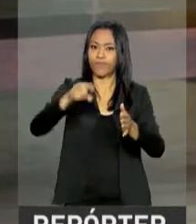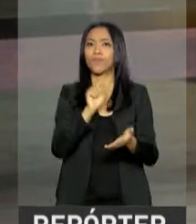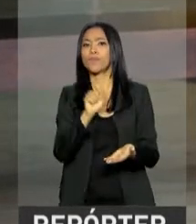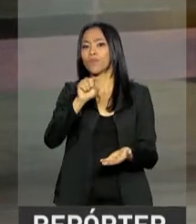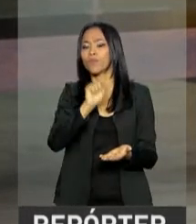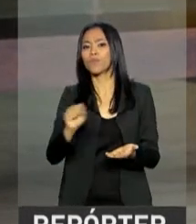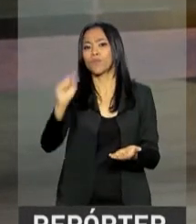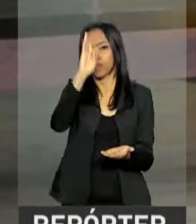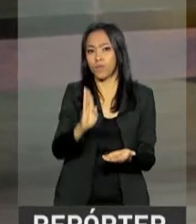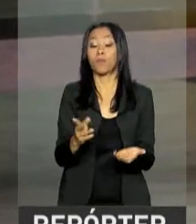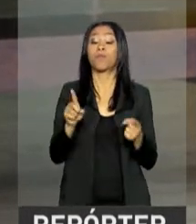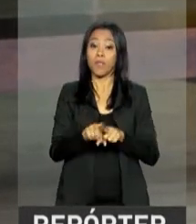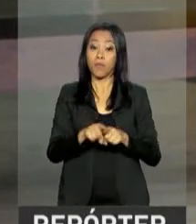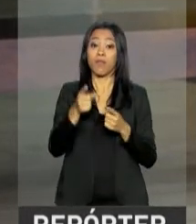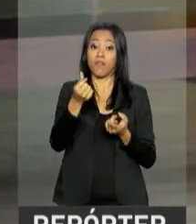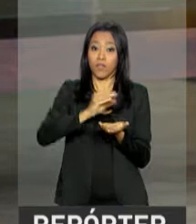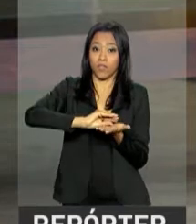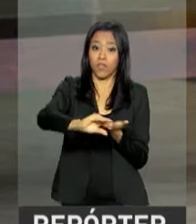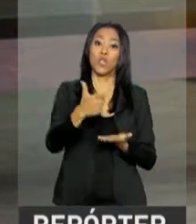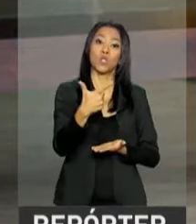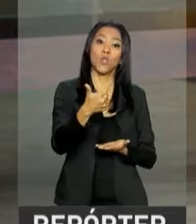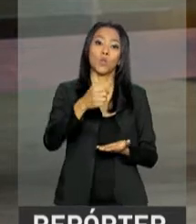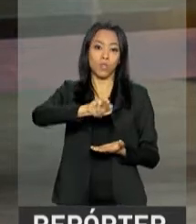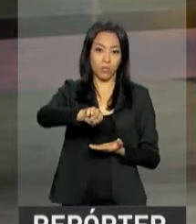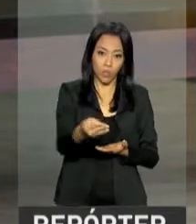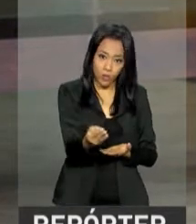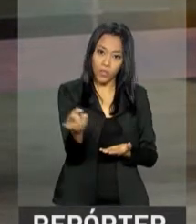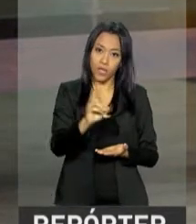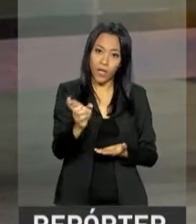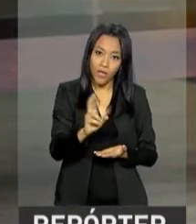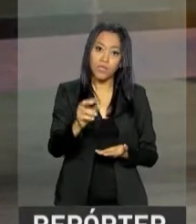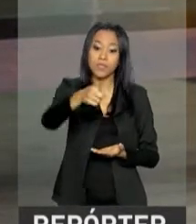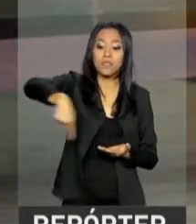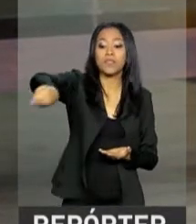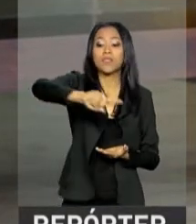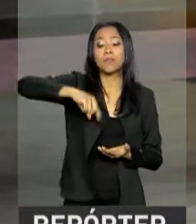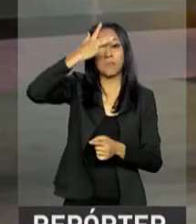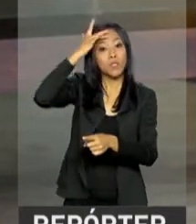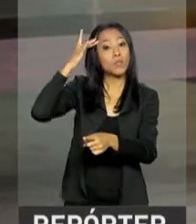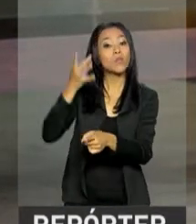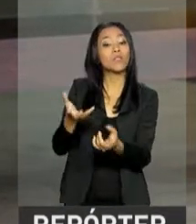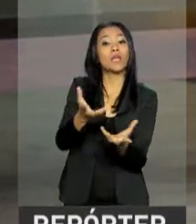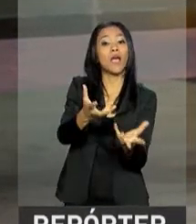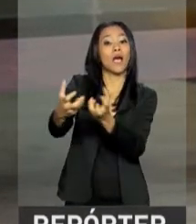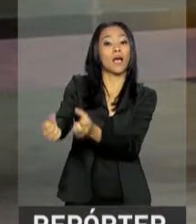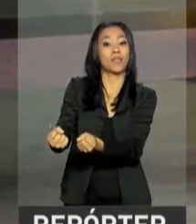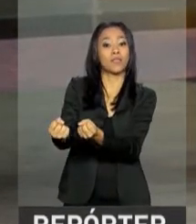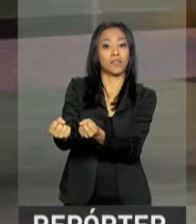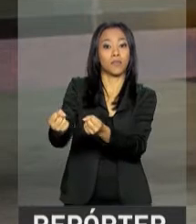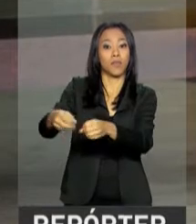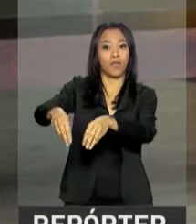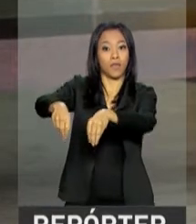liberar também recursos no valor de 12 milhões de reais via INCRA para as pessoas que receberem os títulos de